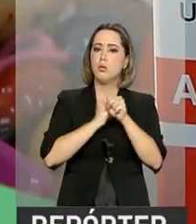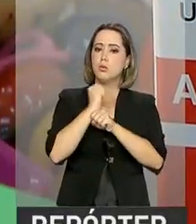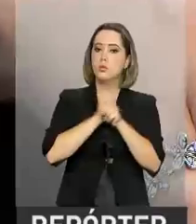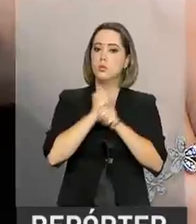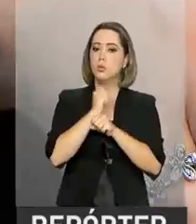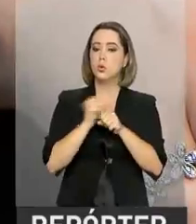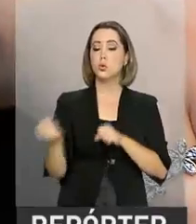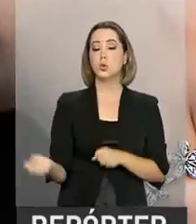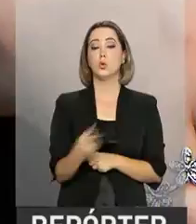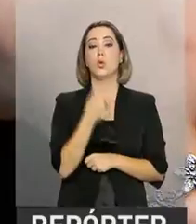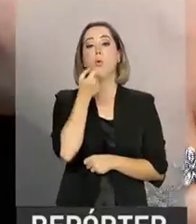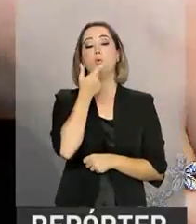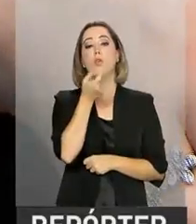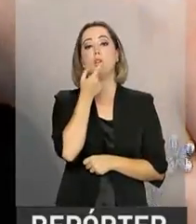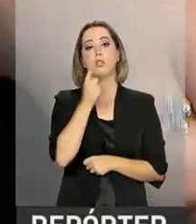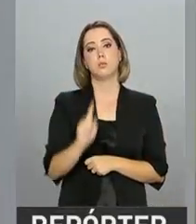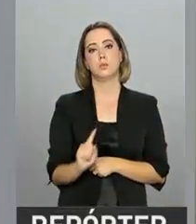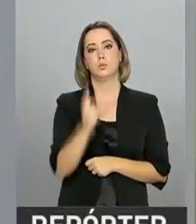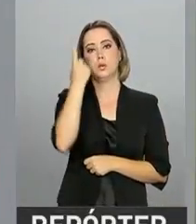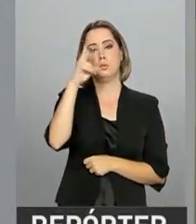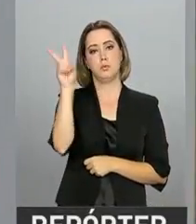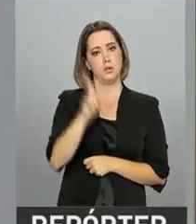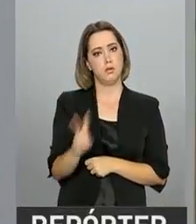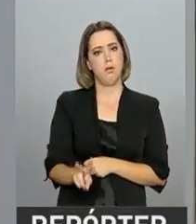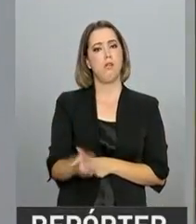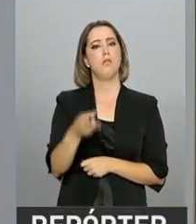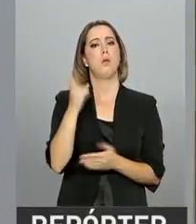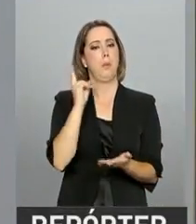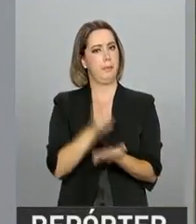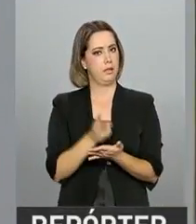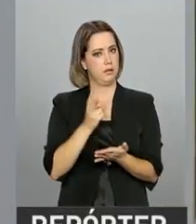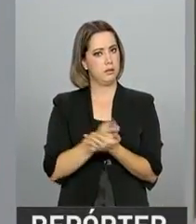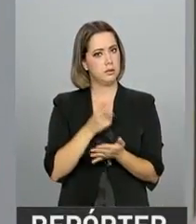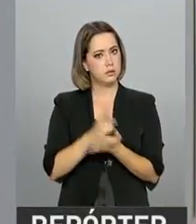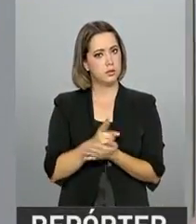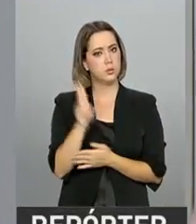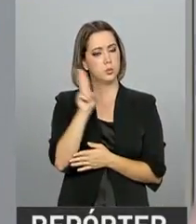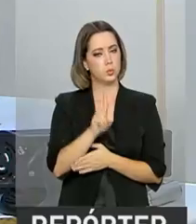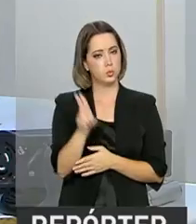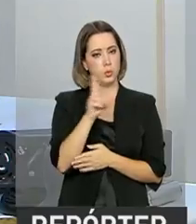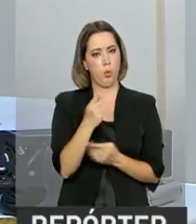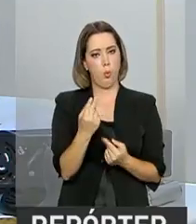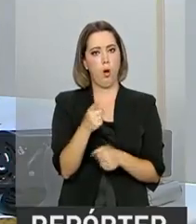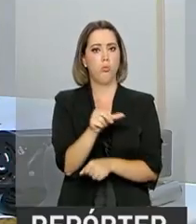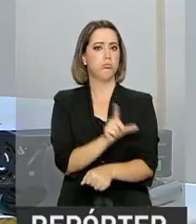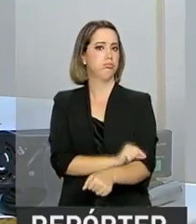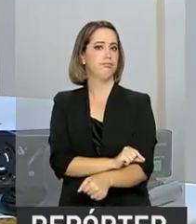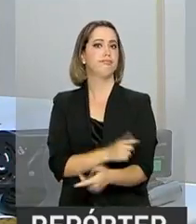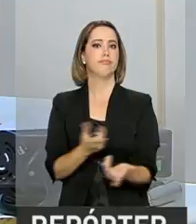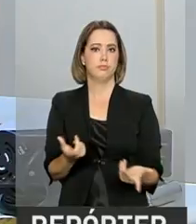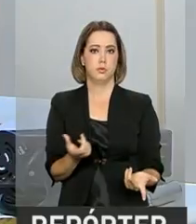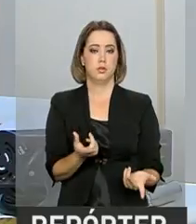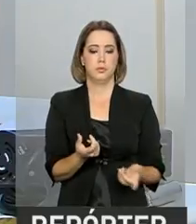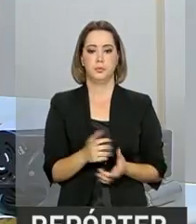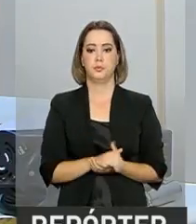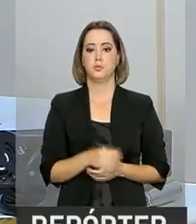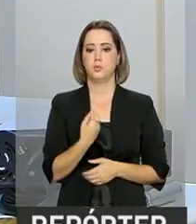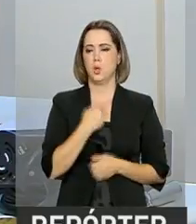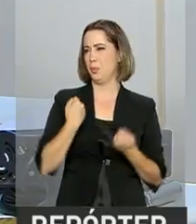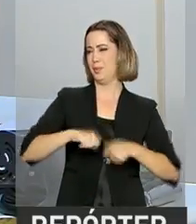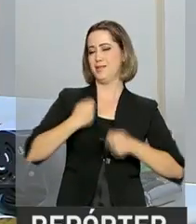tofacitinib o medicamento é o primeiro via oral com a mesma eficácia dos injetáveis não preciso mais ficar